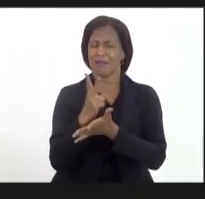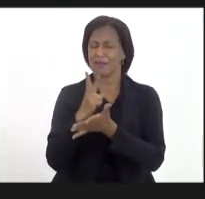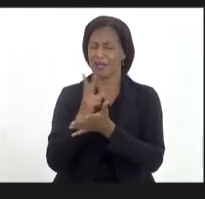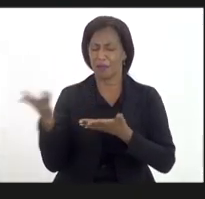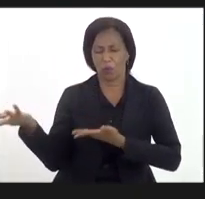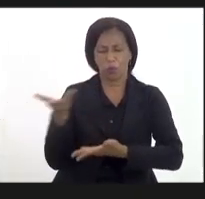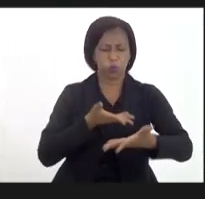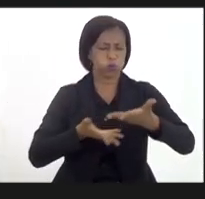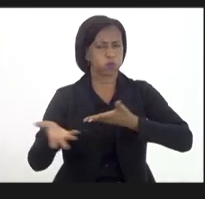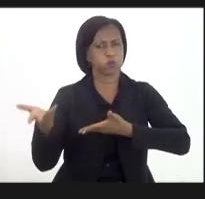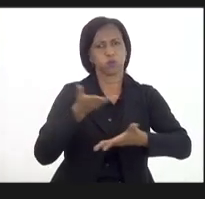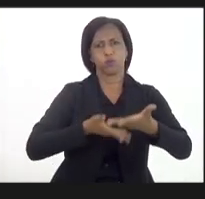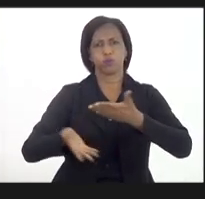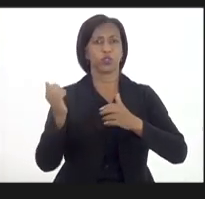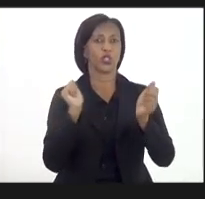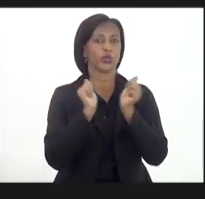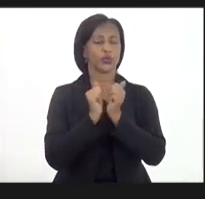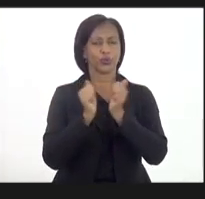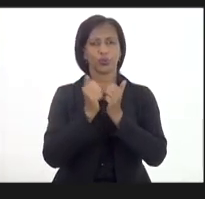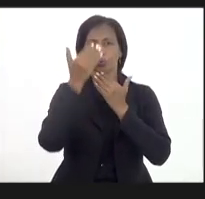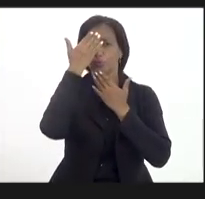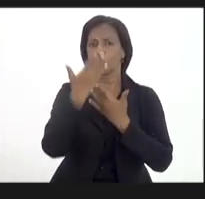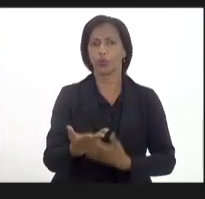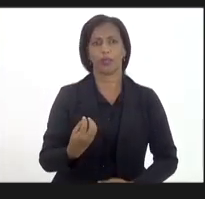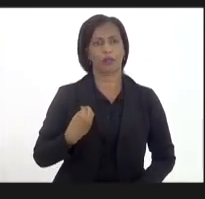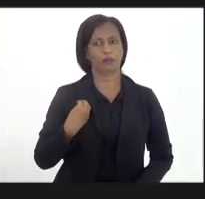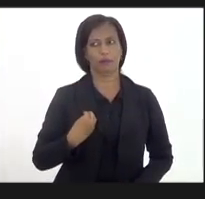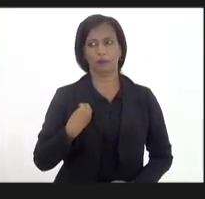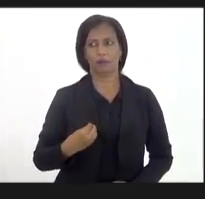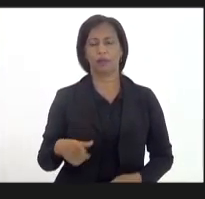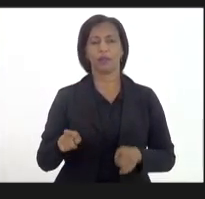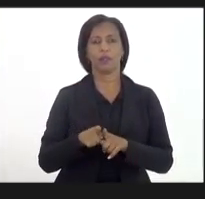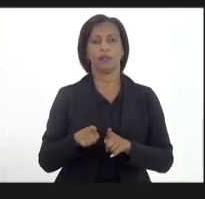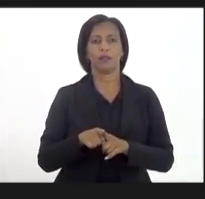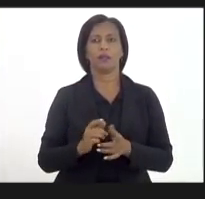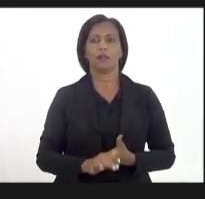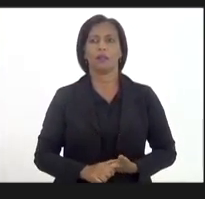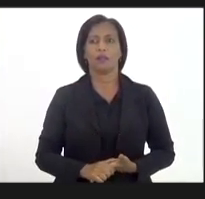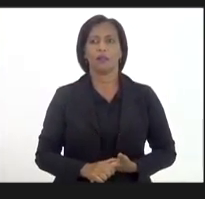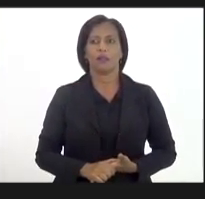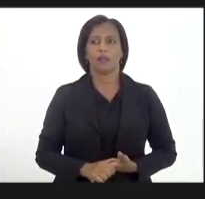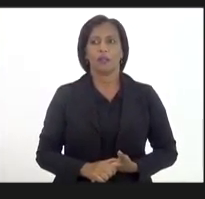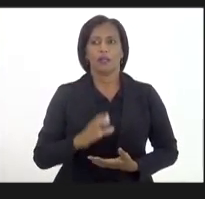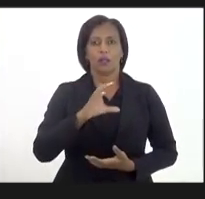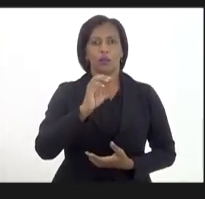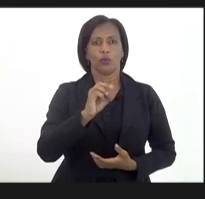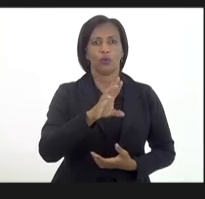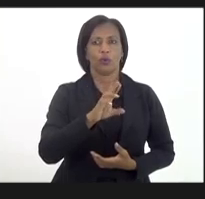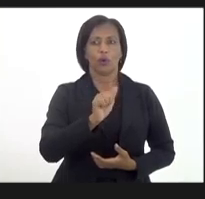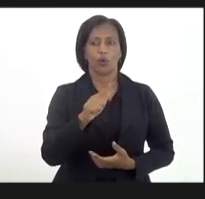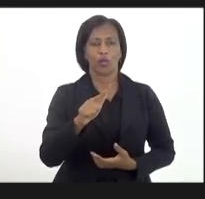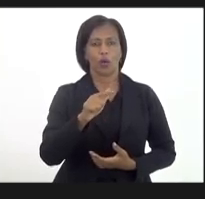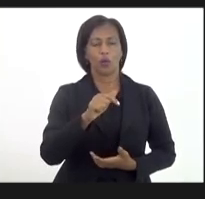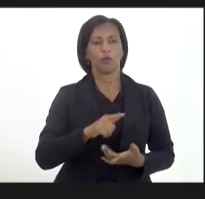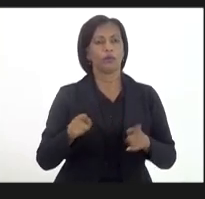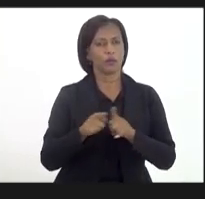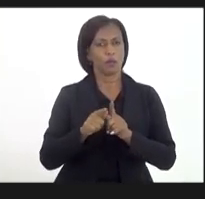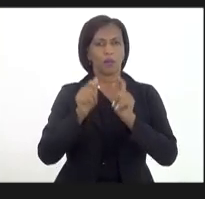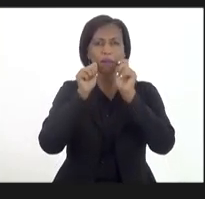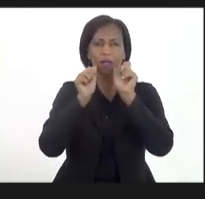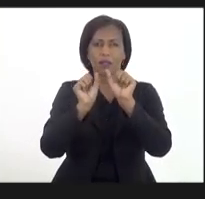interagindo conosco então muito obrigado pela presença e cumprimentar também ao tenente-coronel Marco novo da nossa